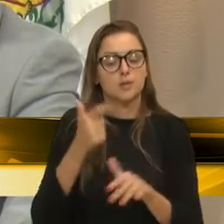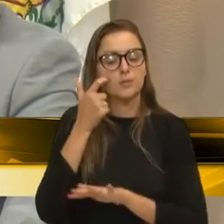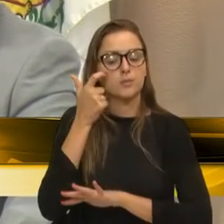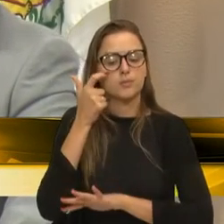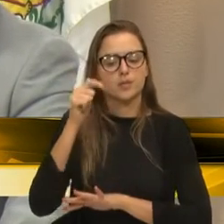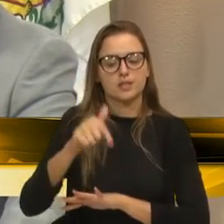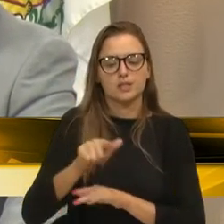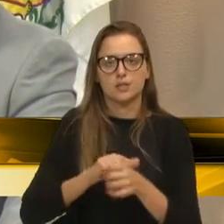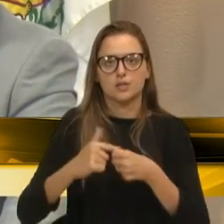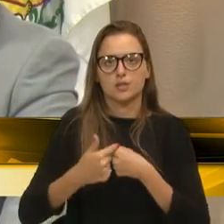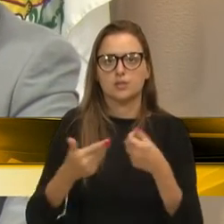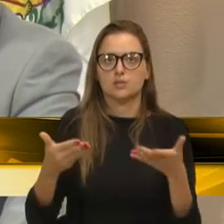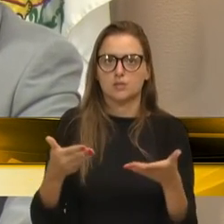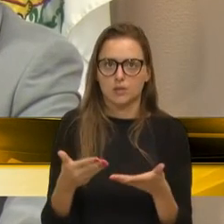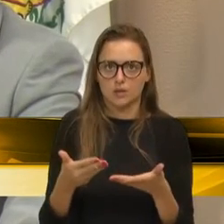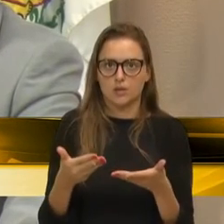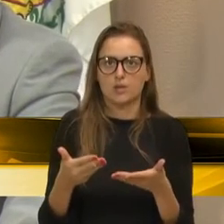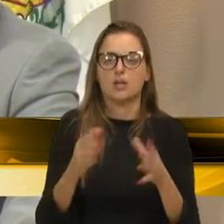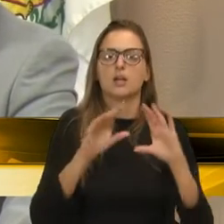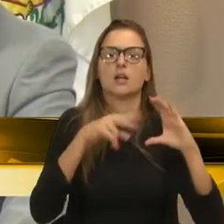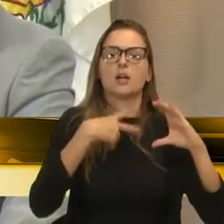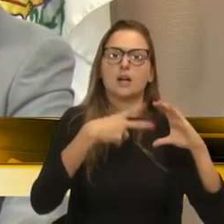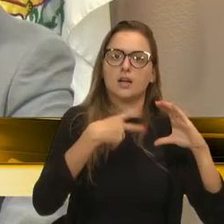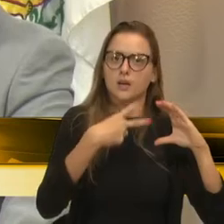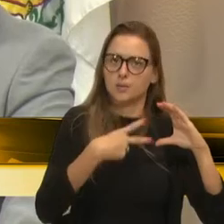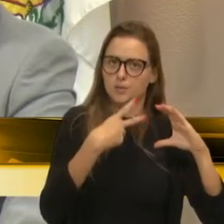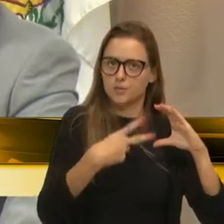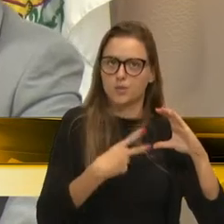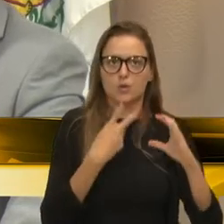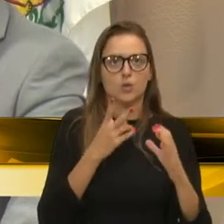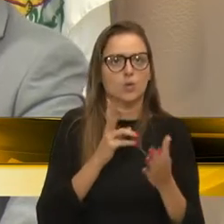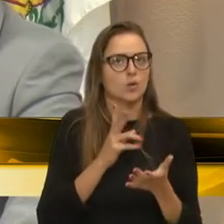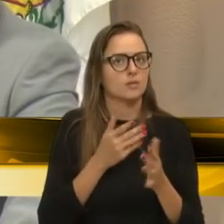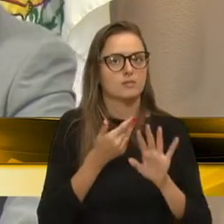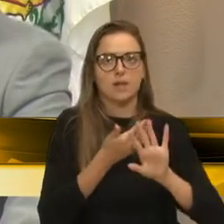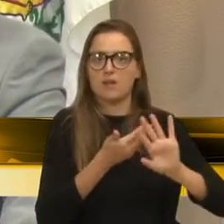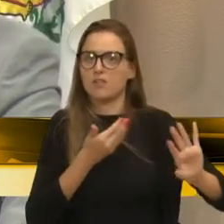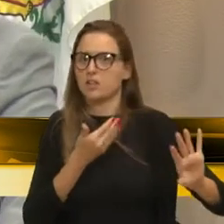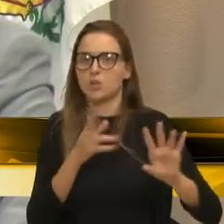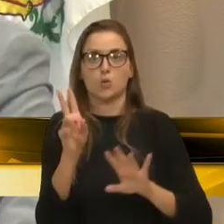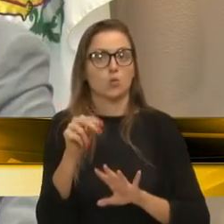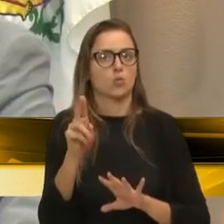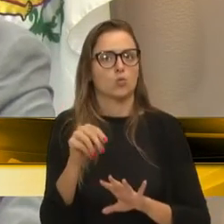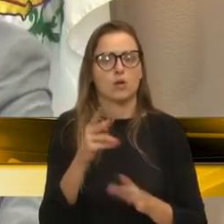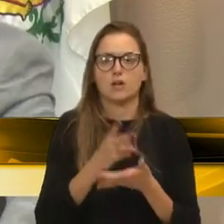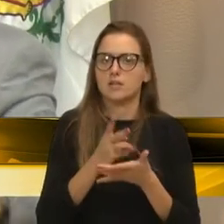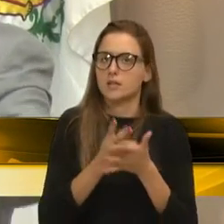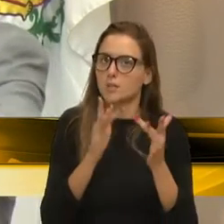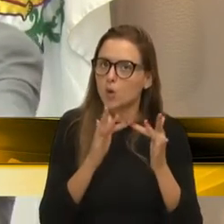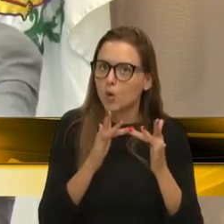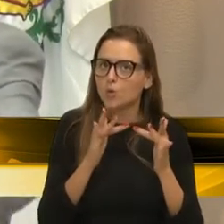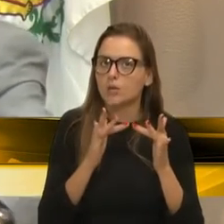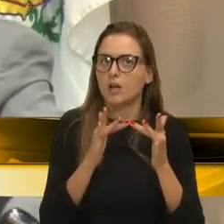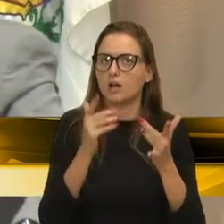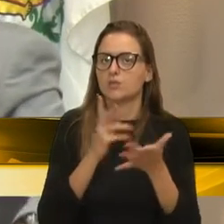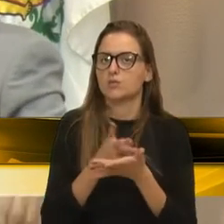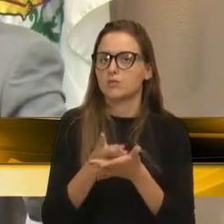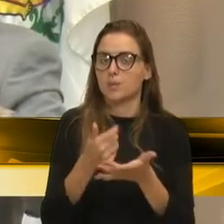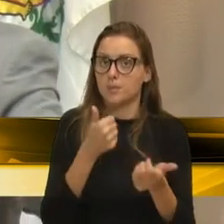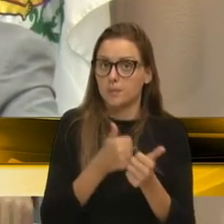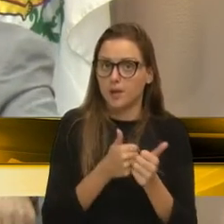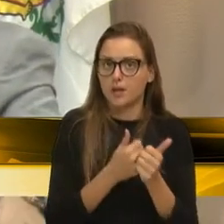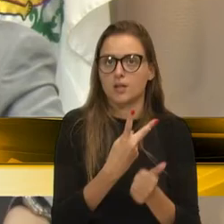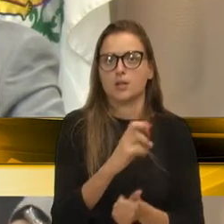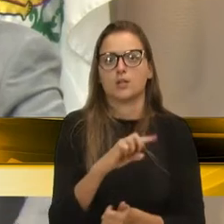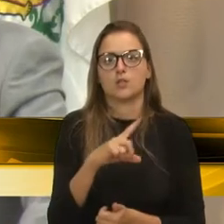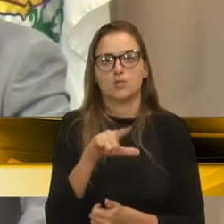Sul, nesse momento. A Câmara, em momento algum, se distanciou de assumir as suas responsabilidades. Pelo contrário, em